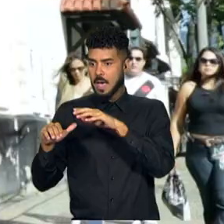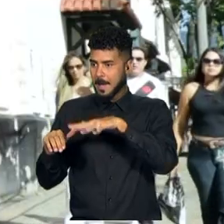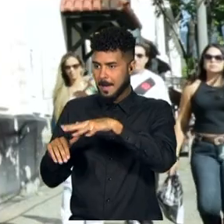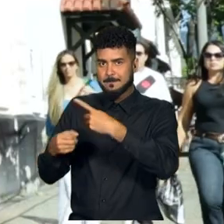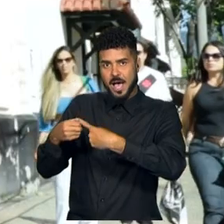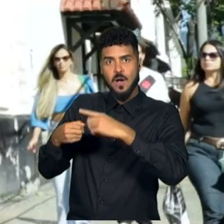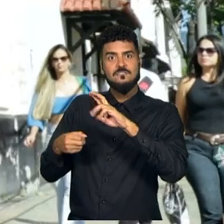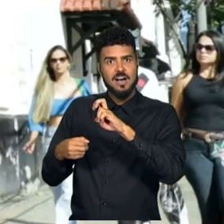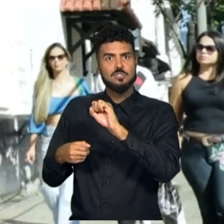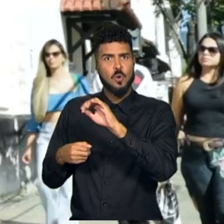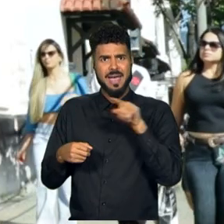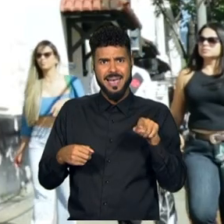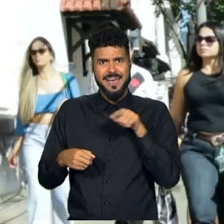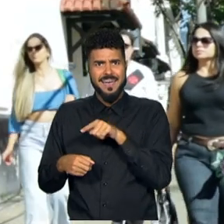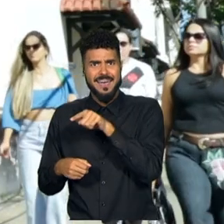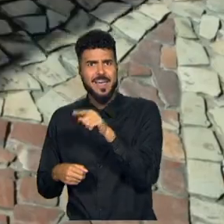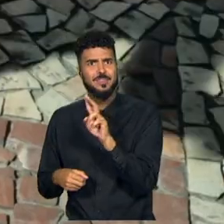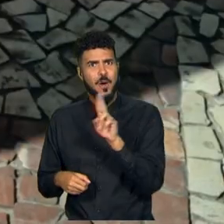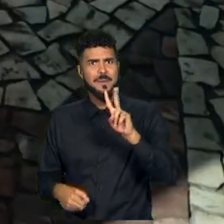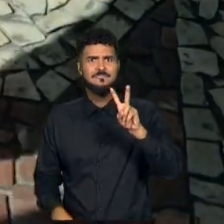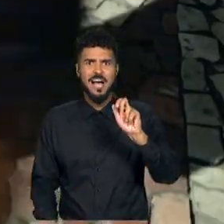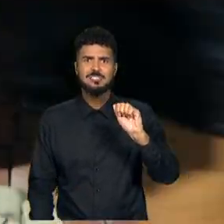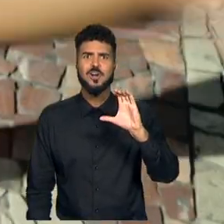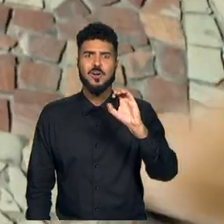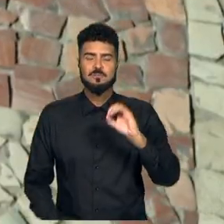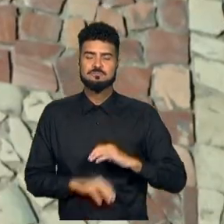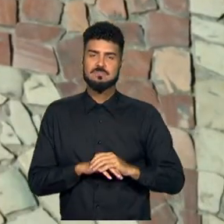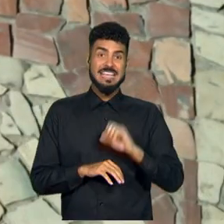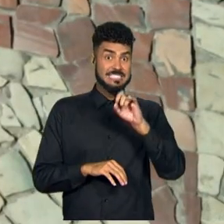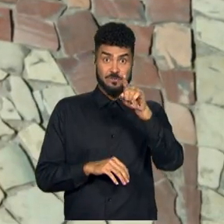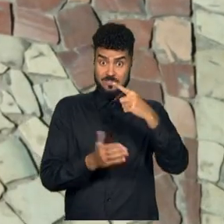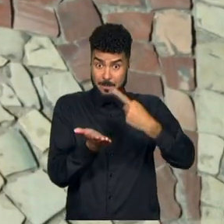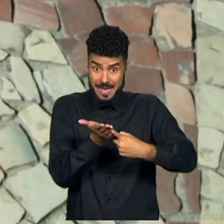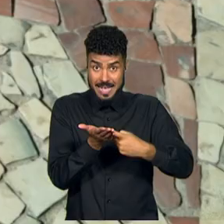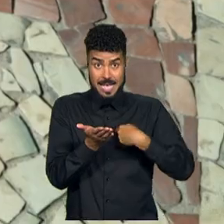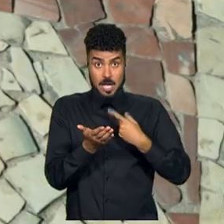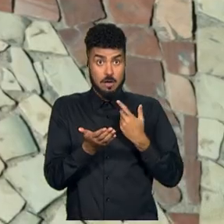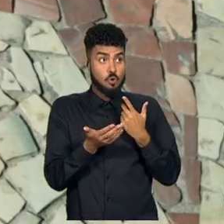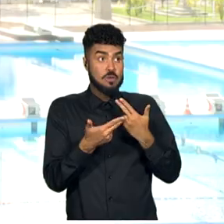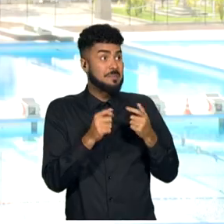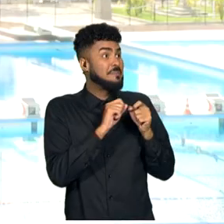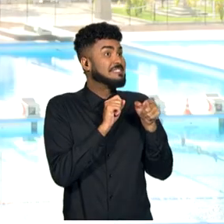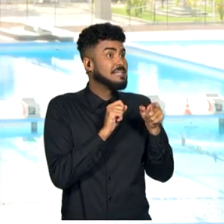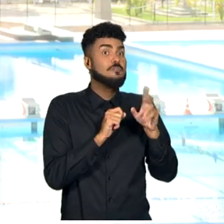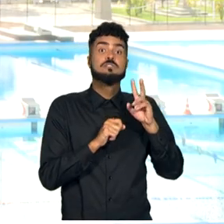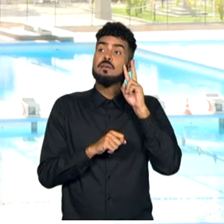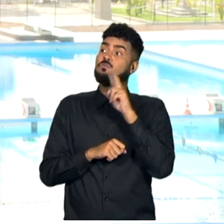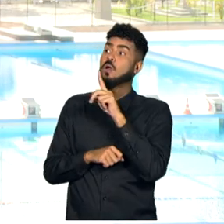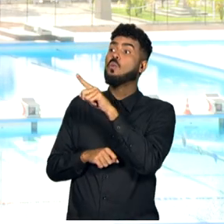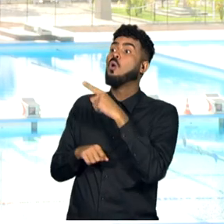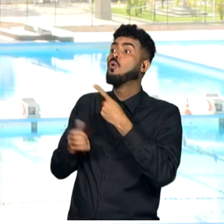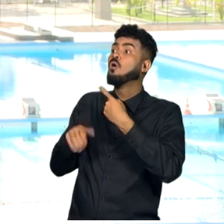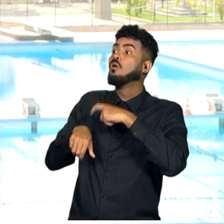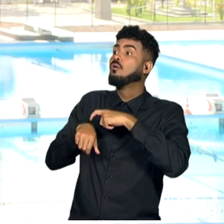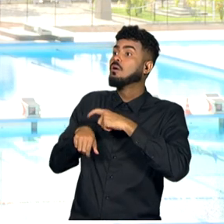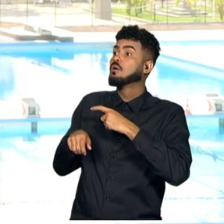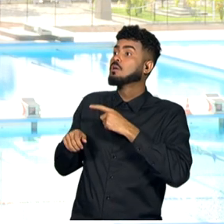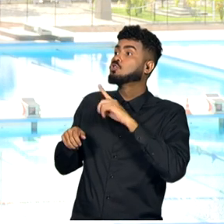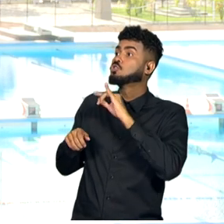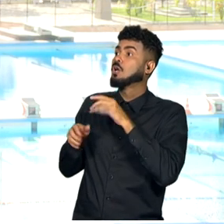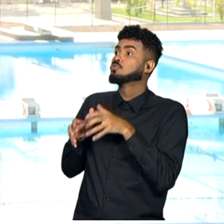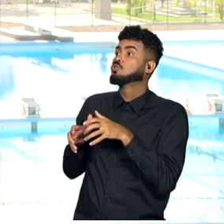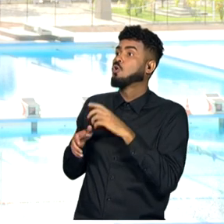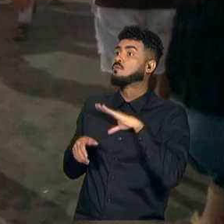Vasco da Gama. Vai marcar qualquer compromisso, a primeira coisa que tem que ser feita é olhar a tabela de jogos do Vasco. A barreira fica viva, aqui em torno de São